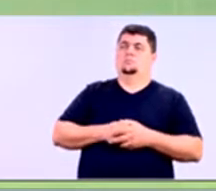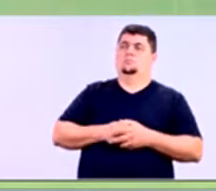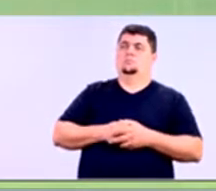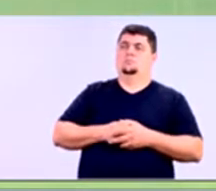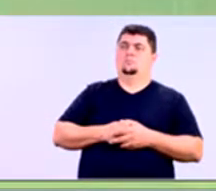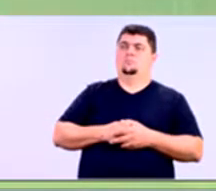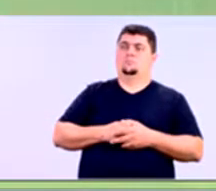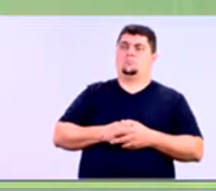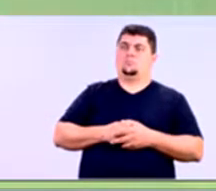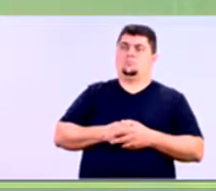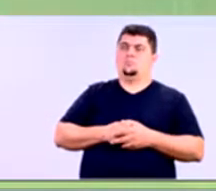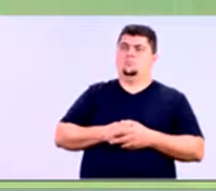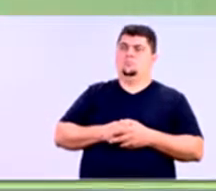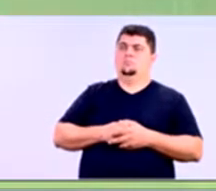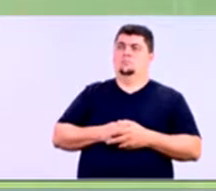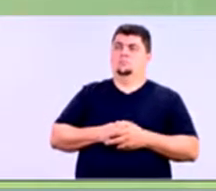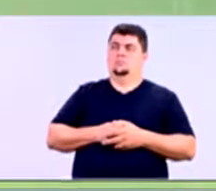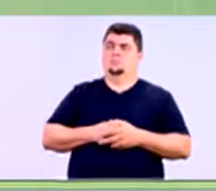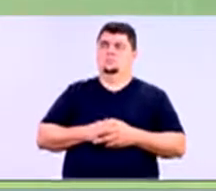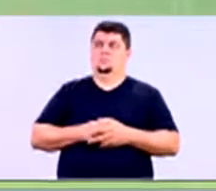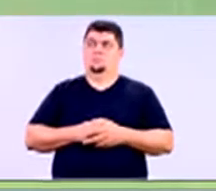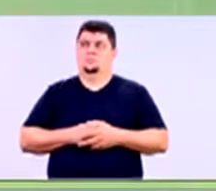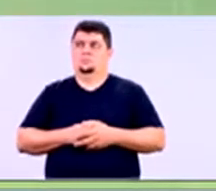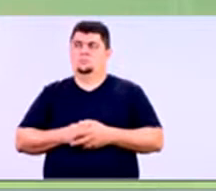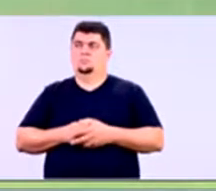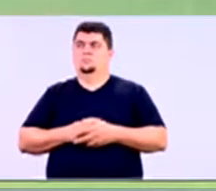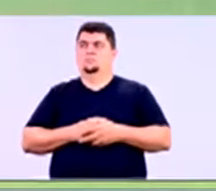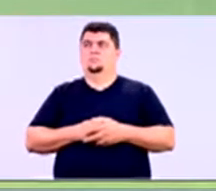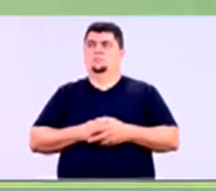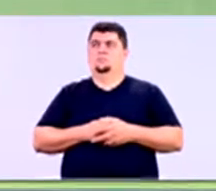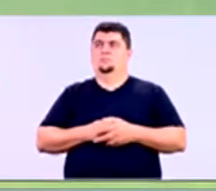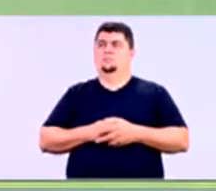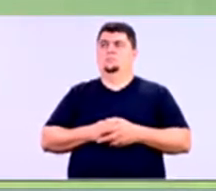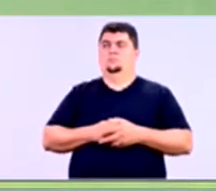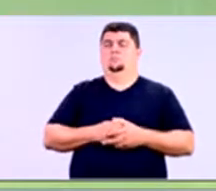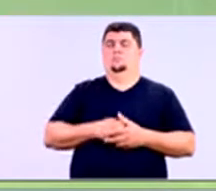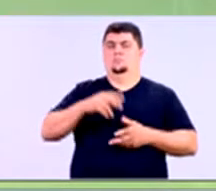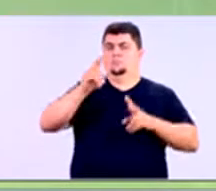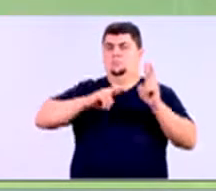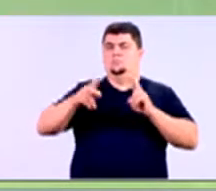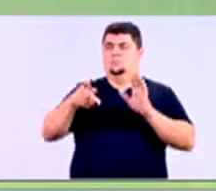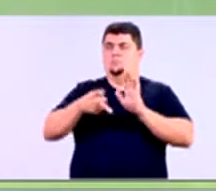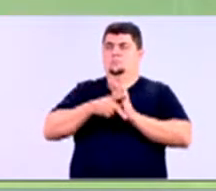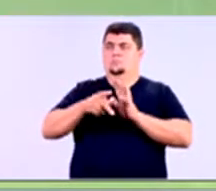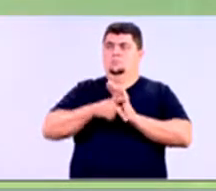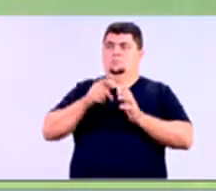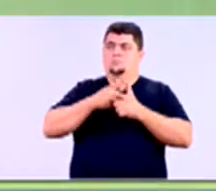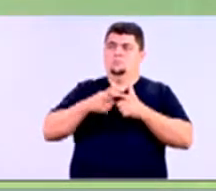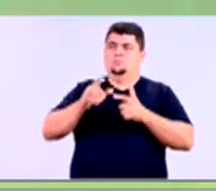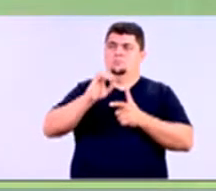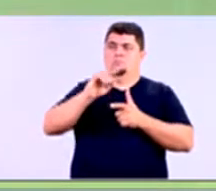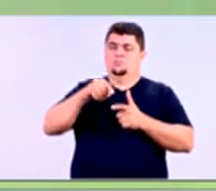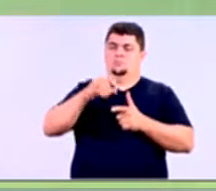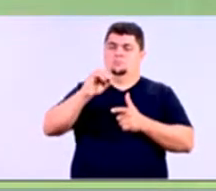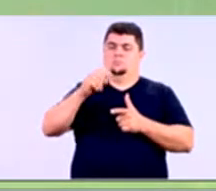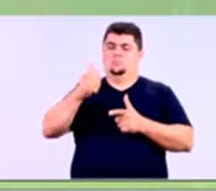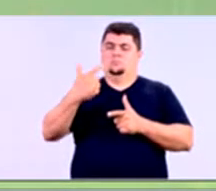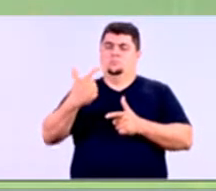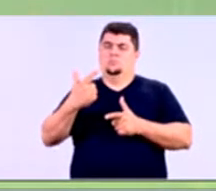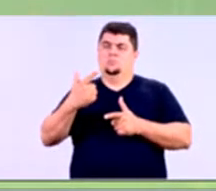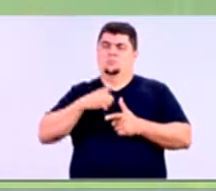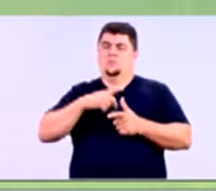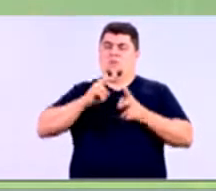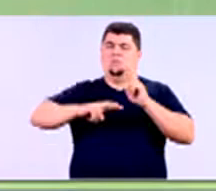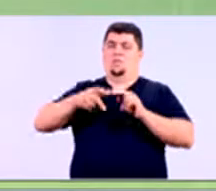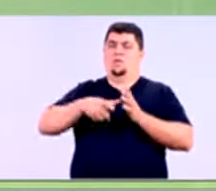Então, essa potência menos 1 gerou esse valor, dividido por 0,12, que é o valor que a gente tinha